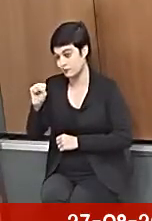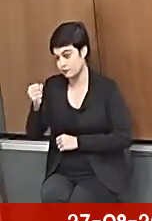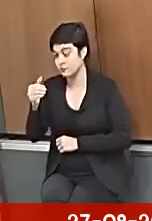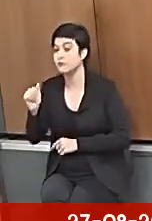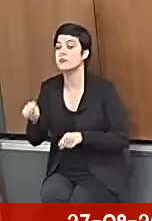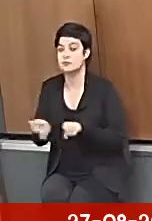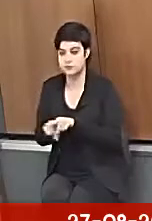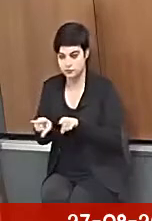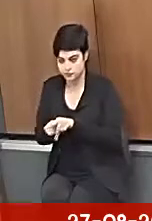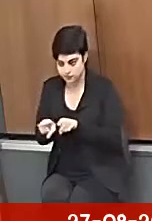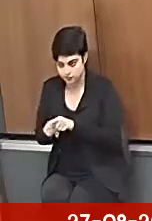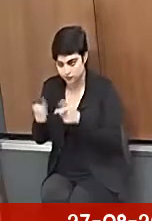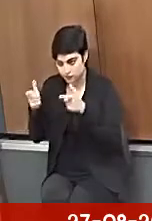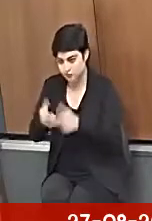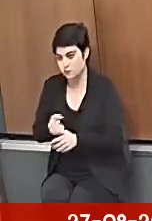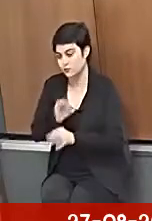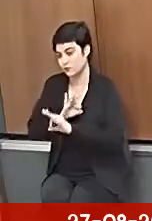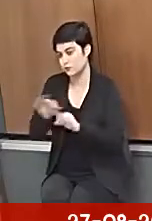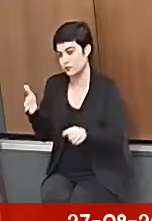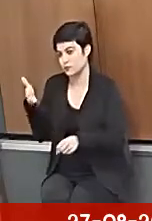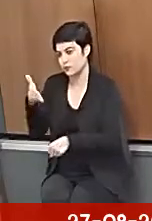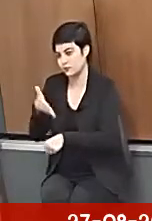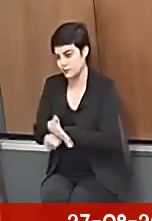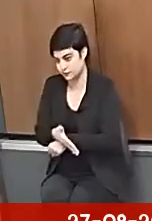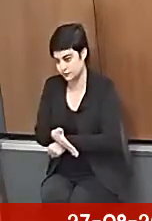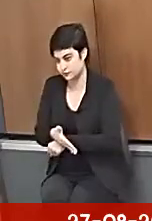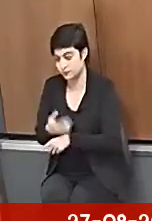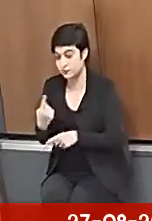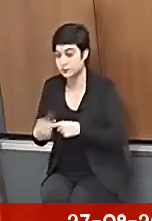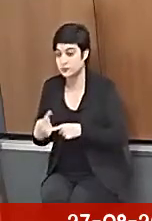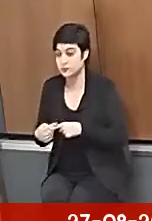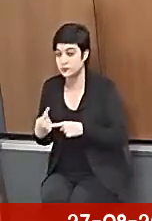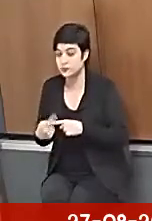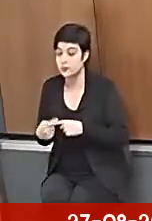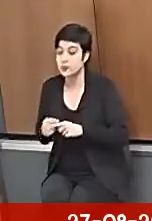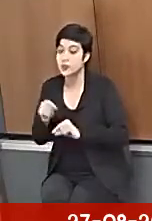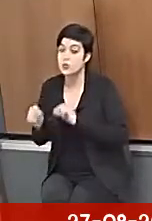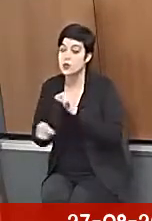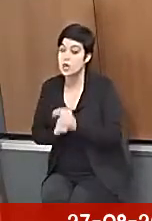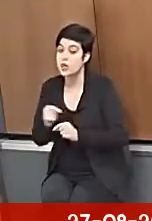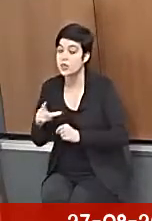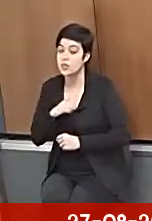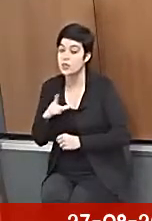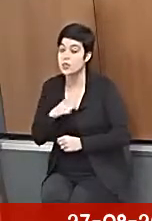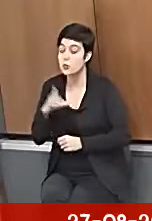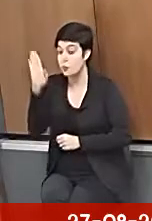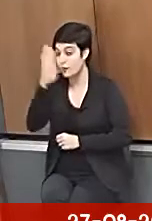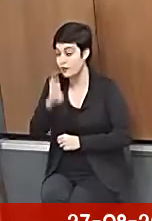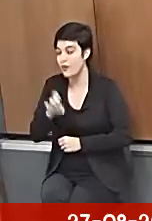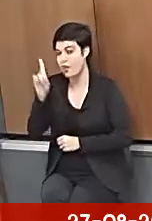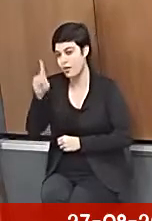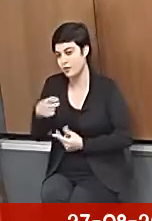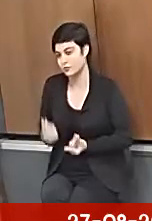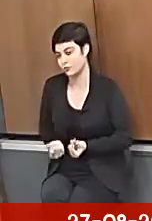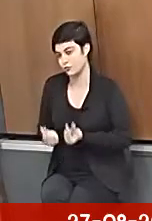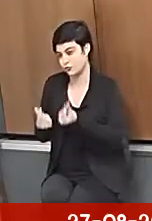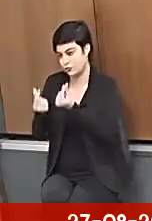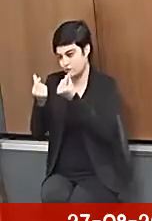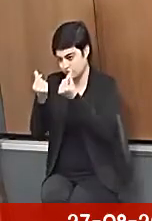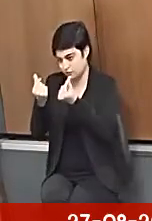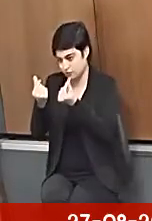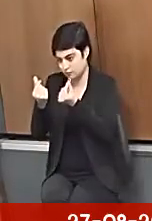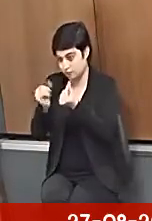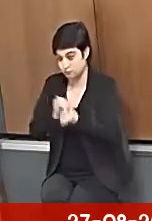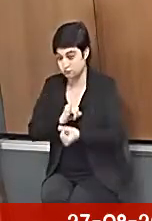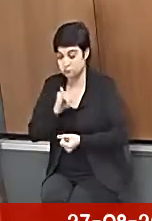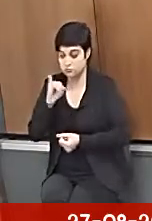de robbie então eu queria o quê movimento brasil é o dinheiro certo e os status né classe social